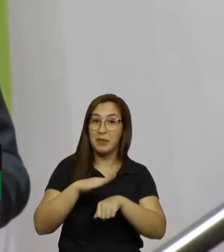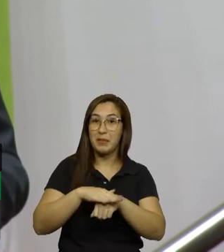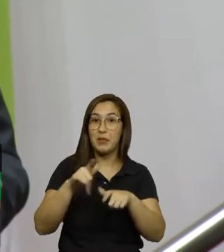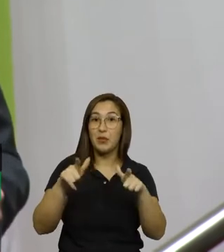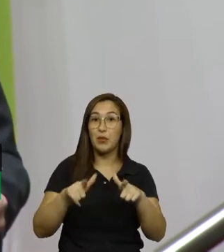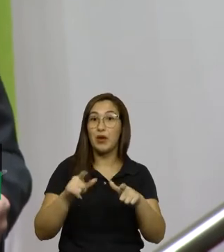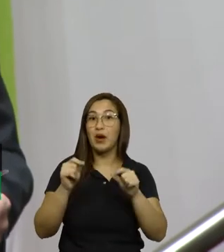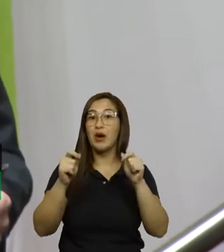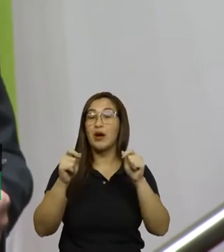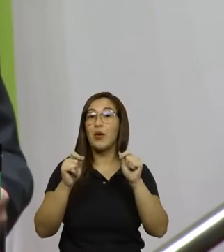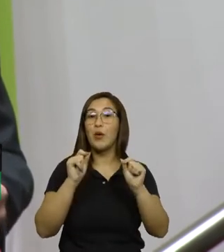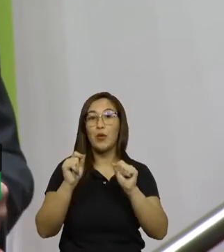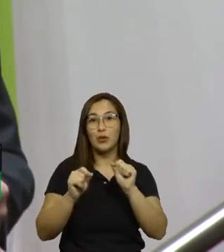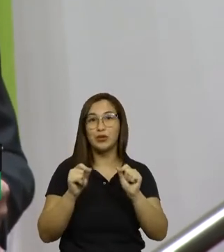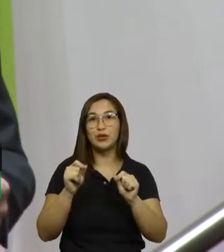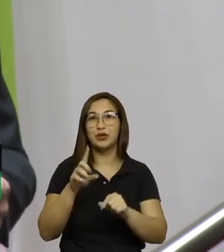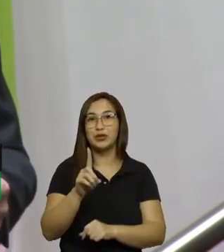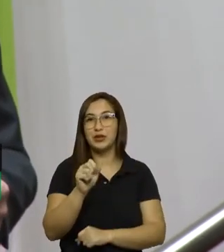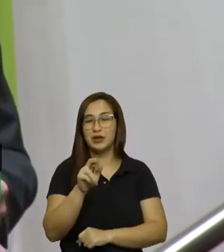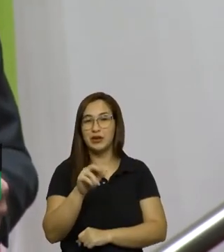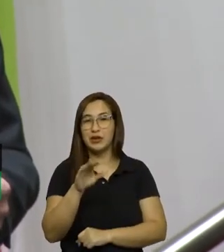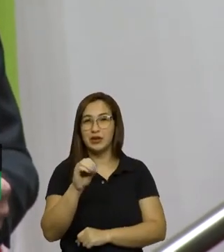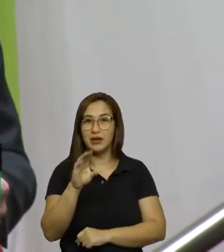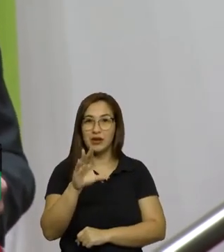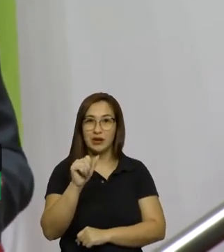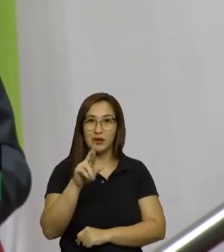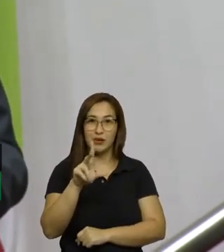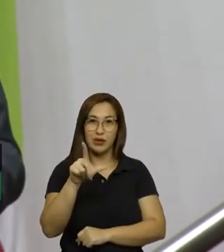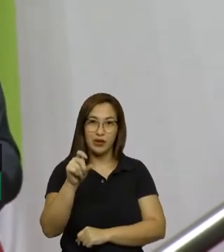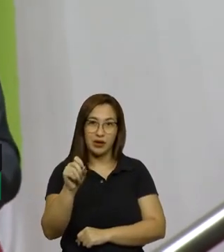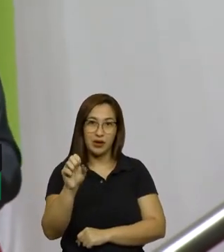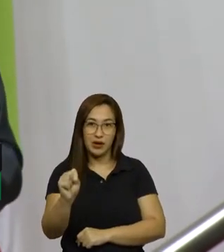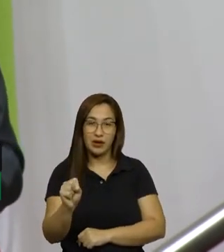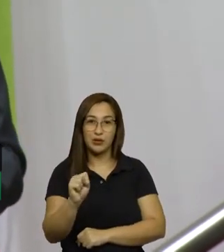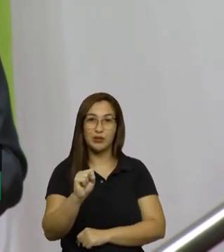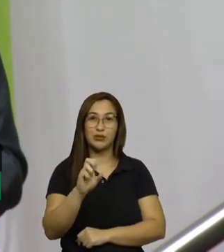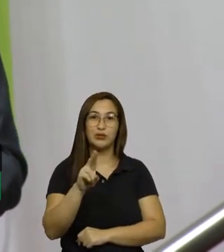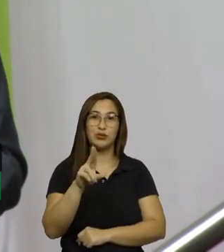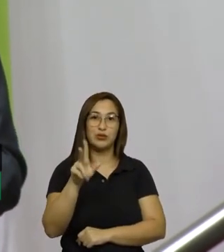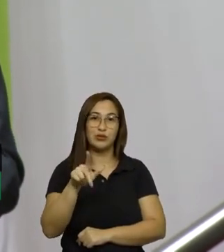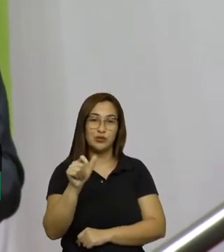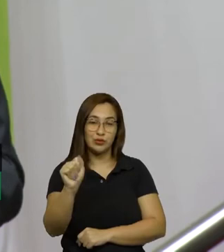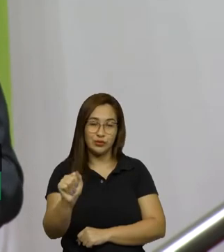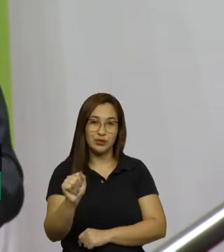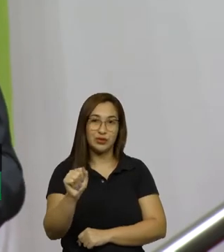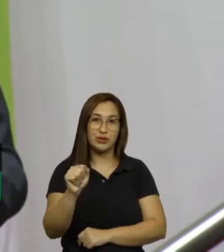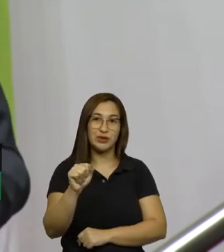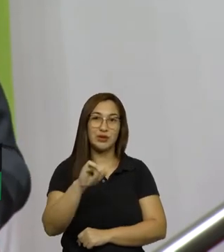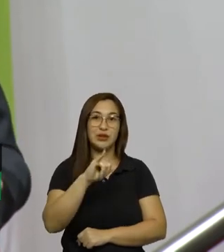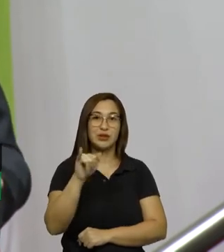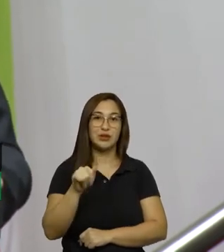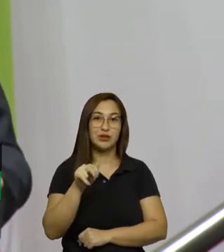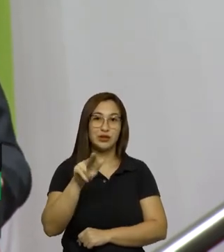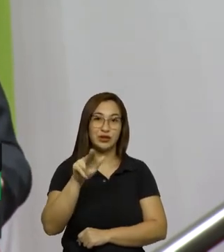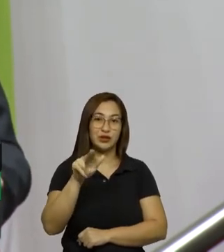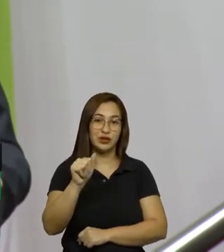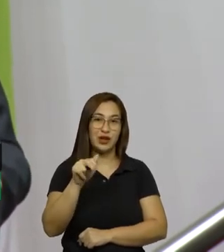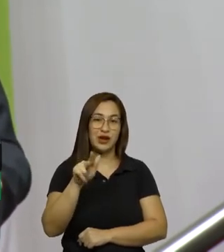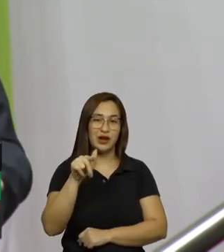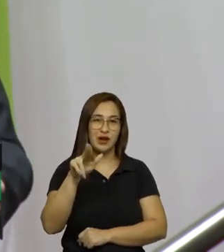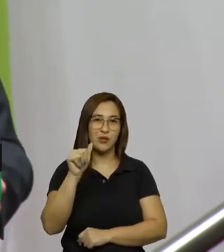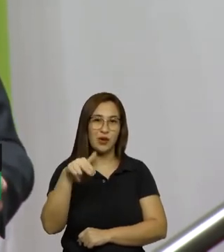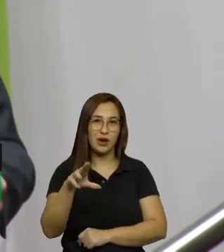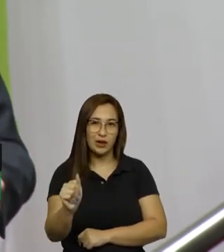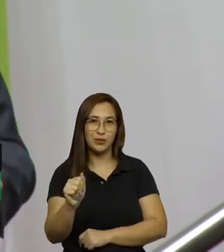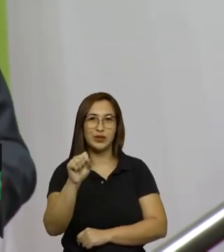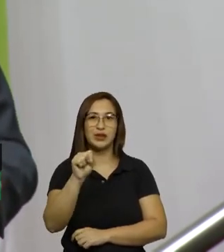de Rodeios Dário Carlos de Souza, em Jaguaruna, Santa Catarina, no nosso sul do estado. Então, temos aí desde o